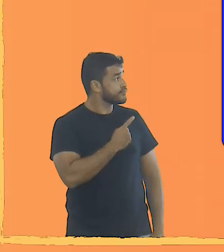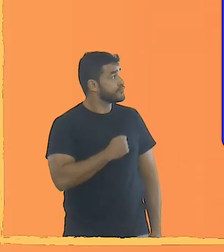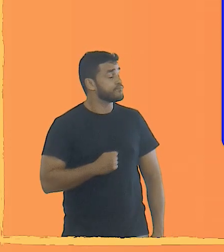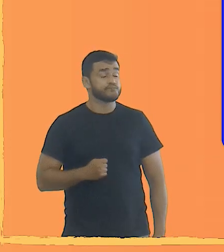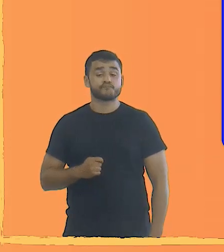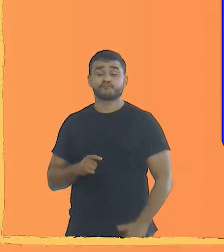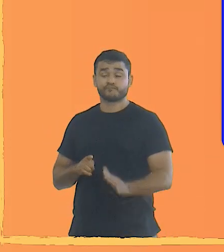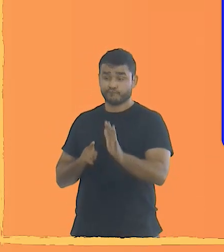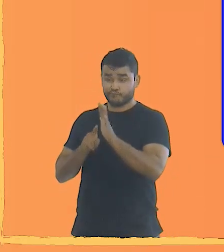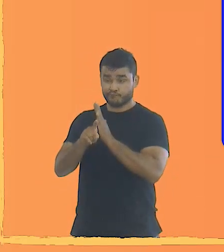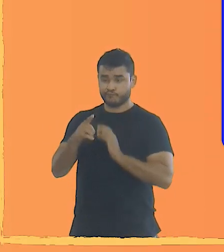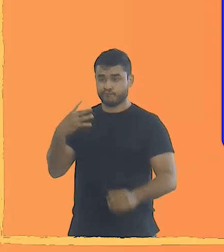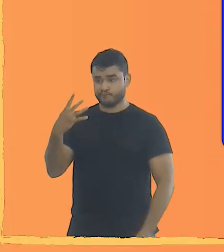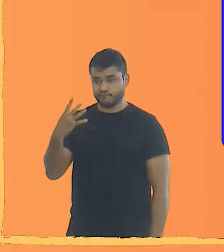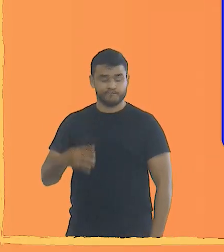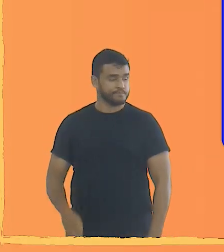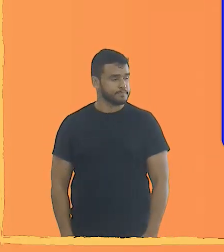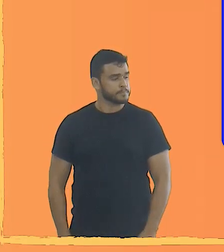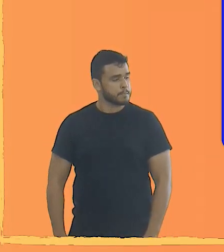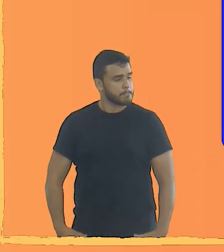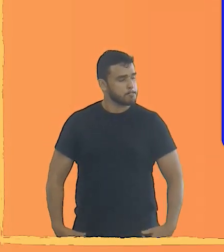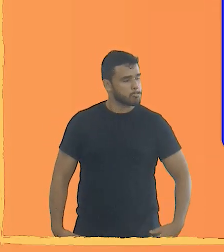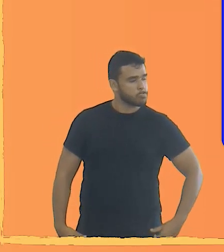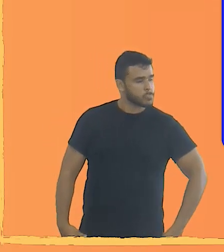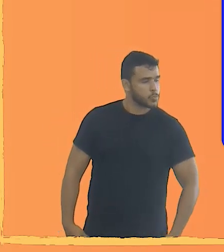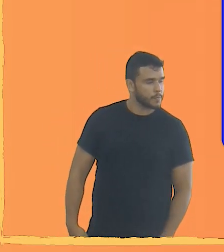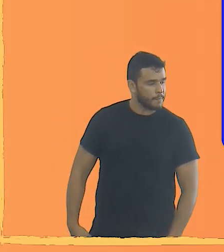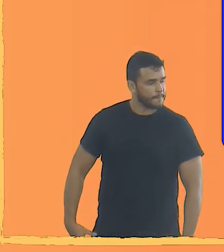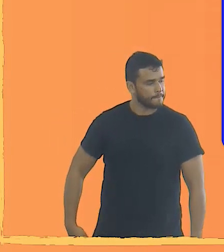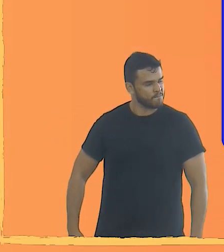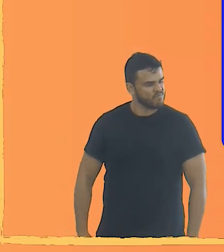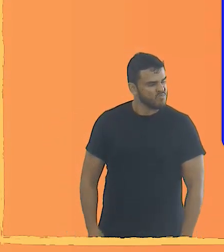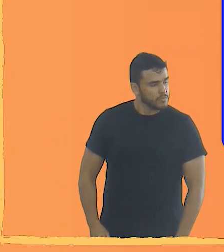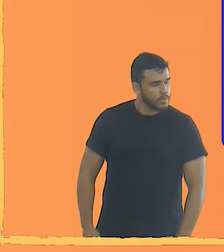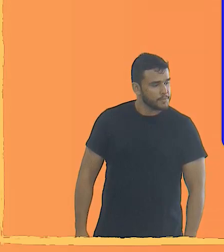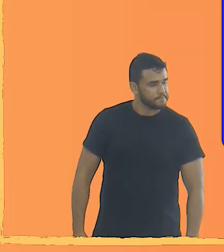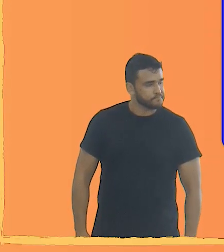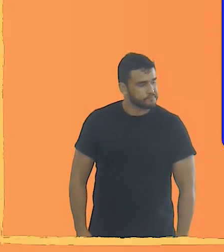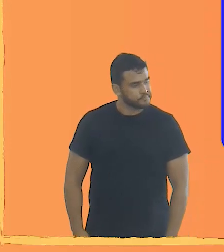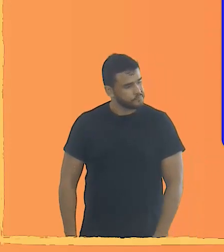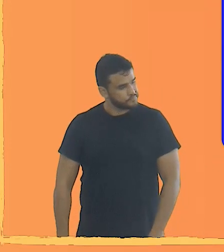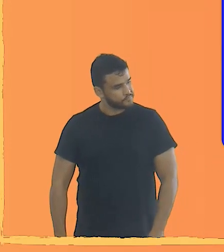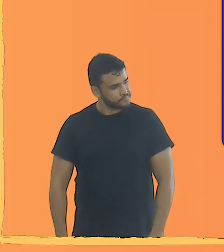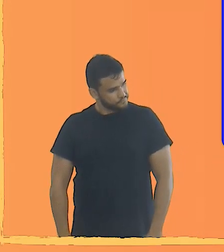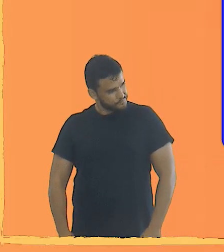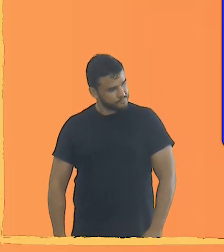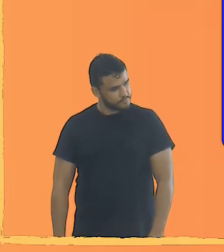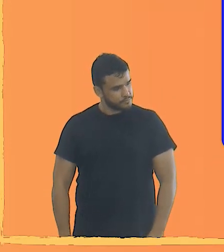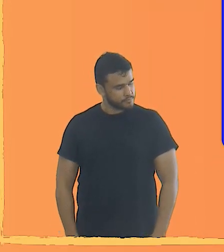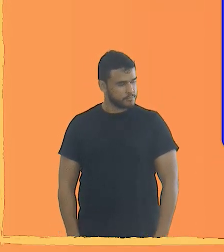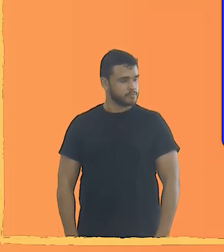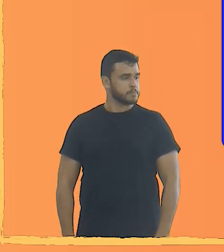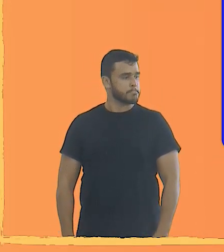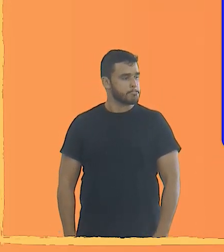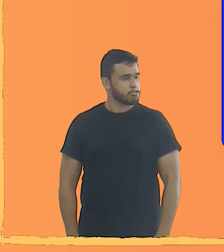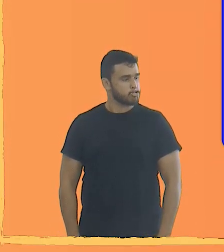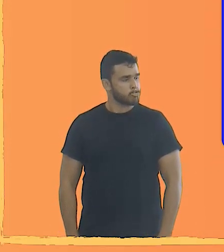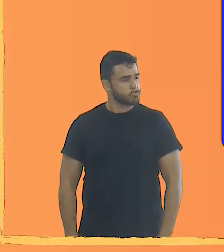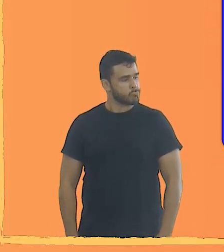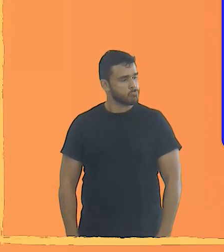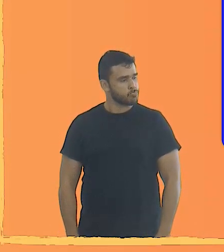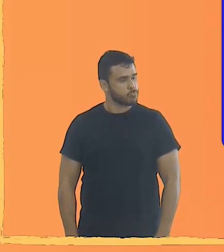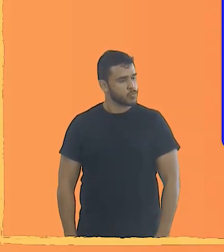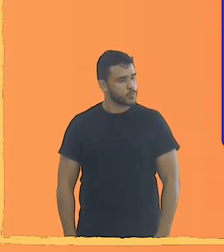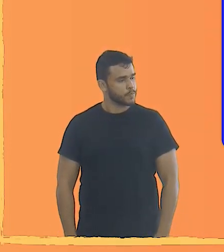diz assim, ó. No restaurante Sabor e Cia, são oferecidas quatro opções de